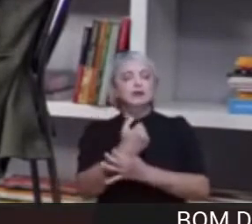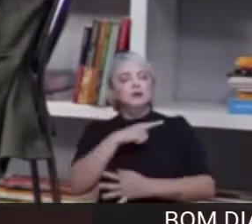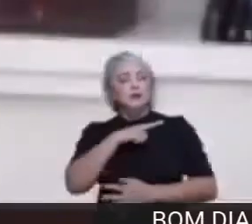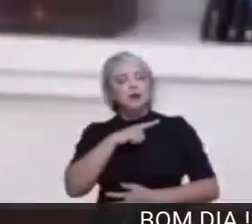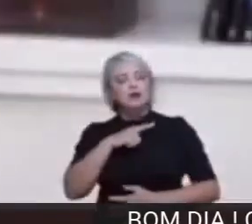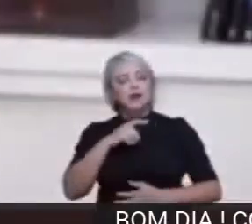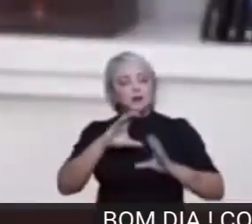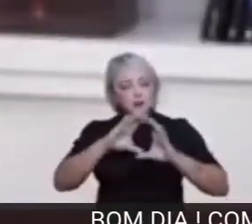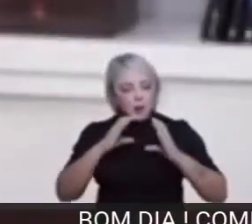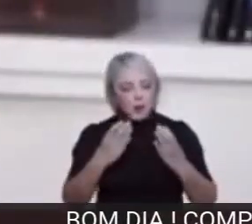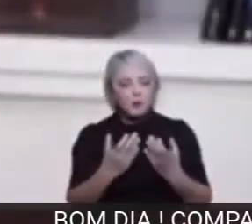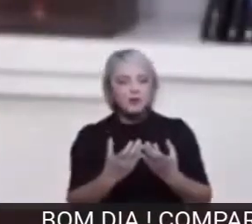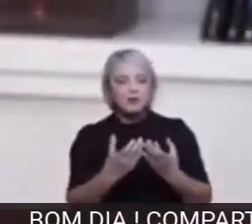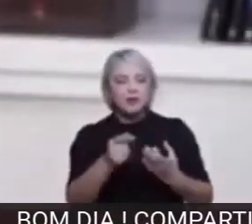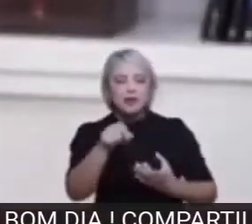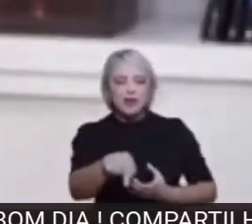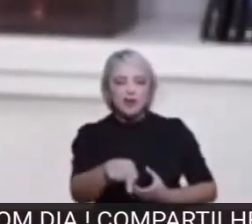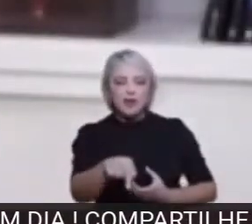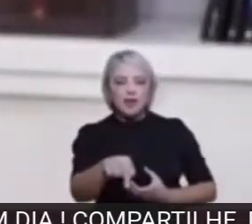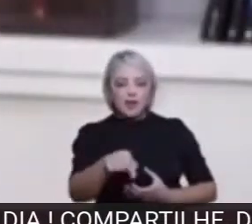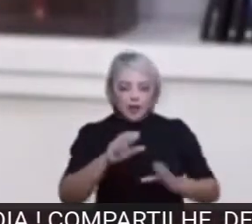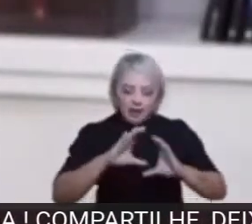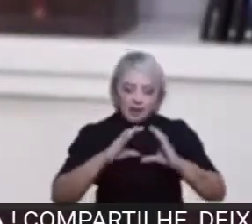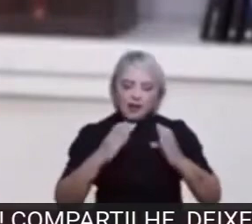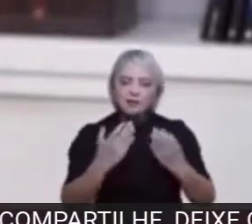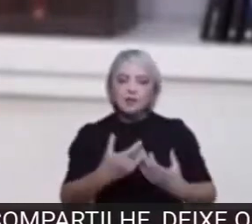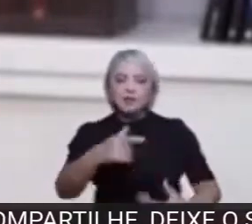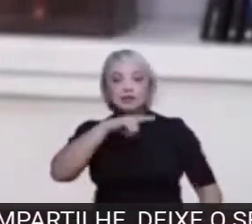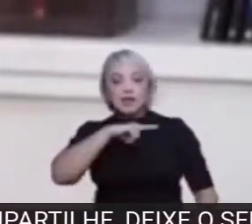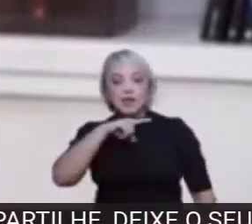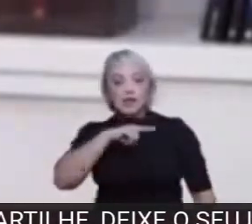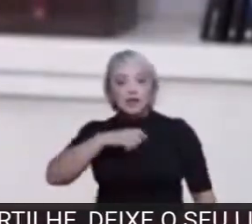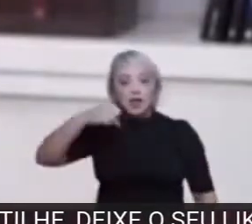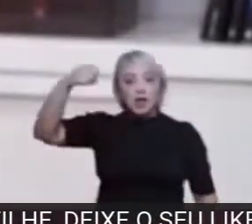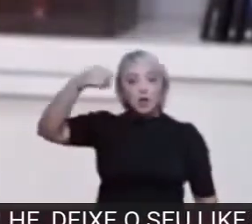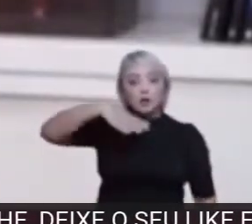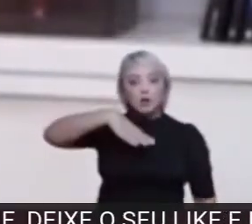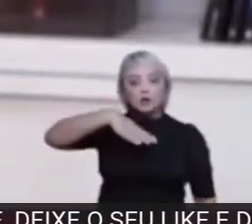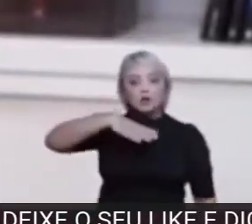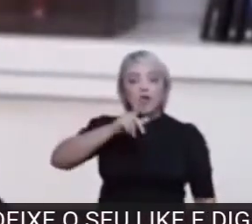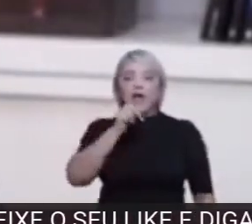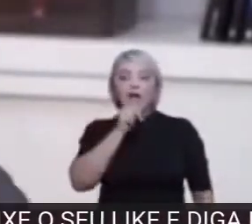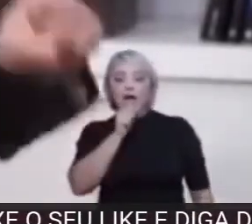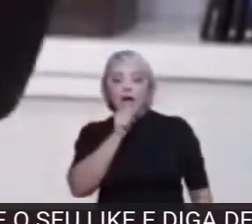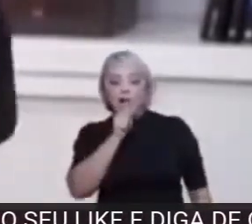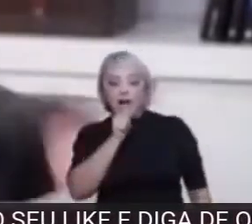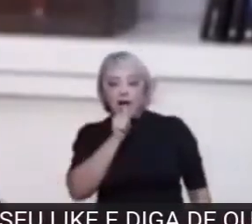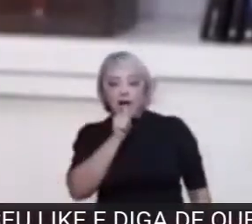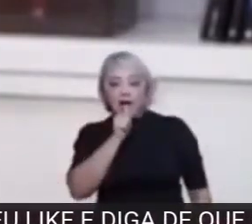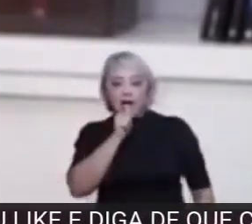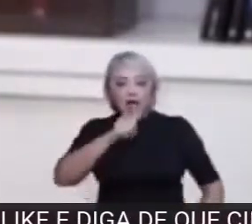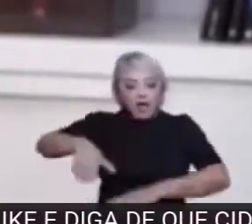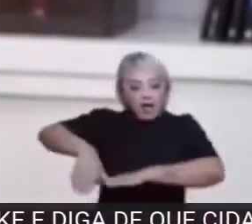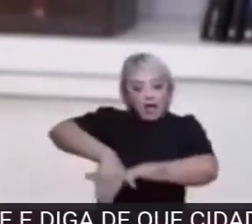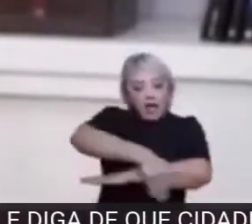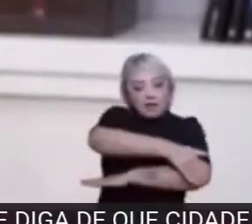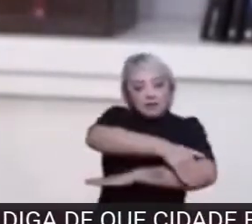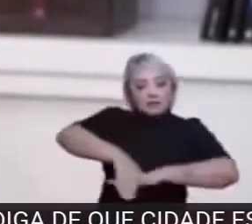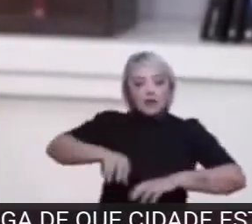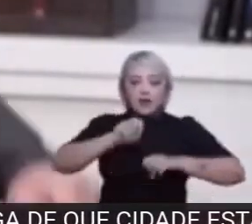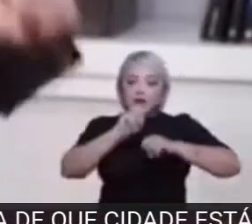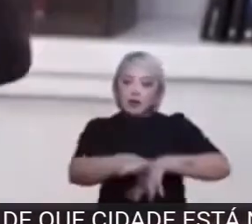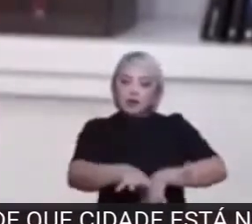comunidade é aquela comunidade ter luz, ter água, ter asfalto, ter educação,